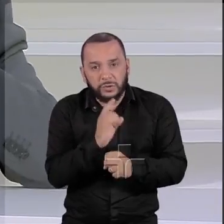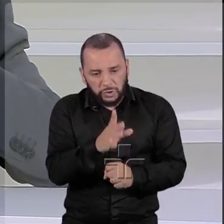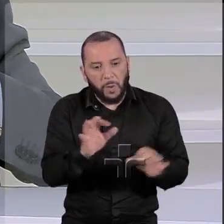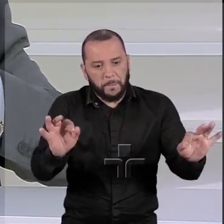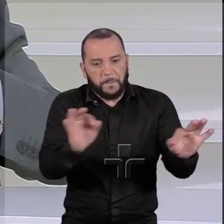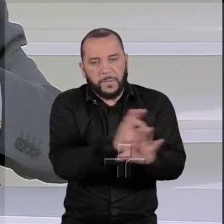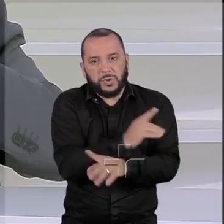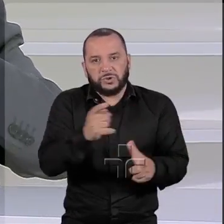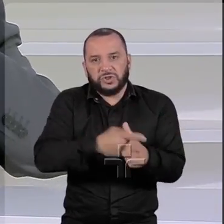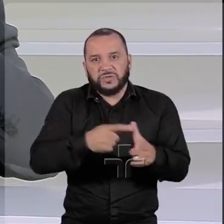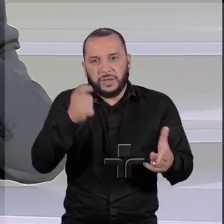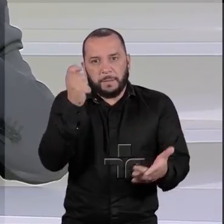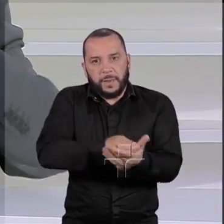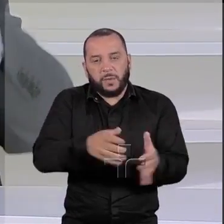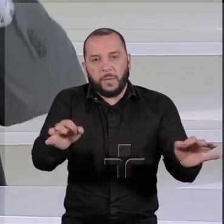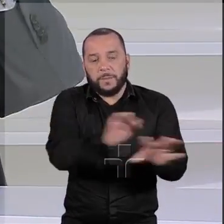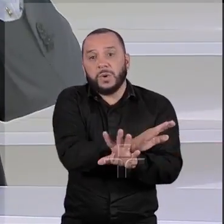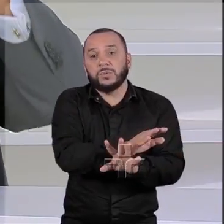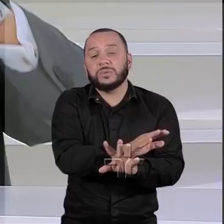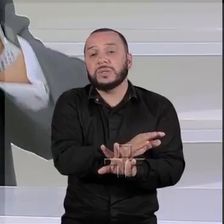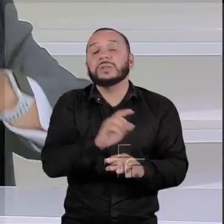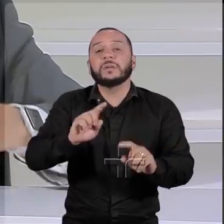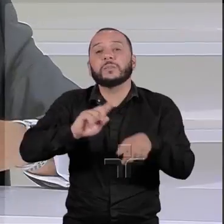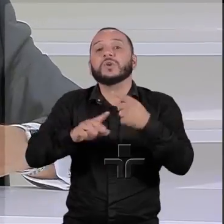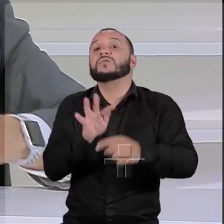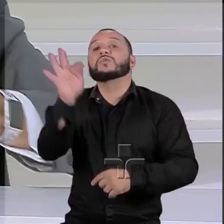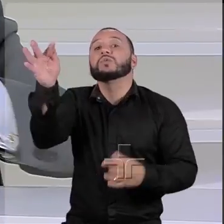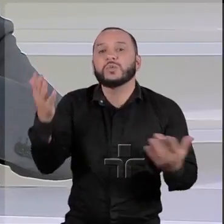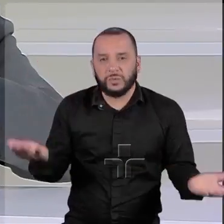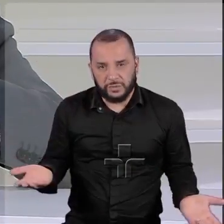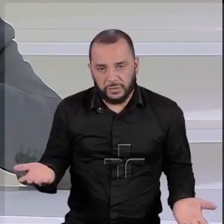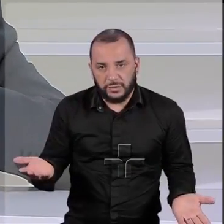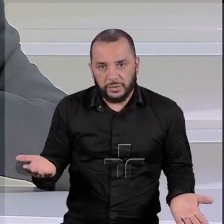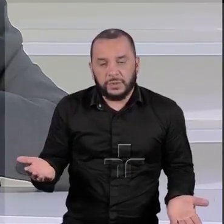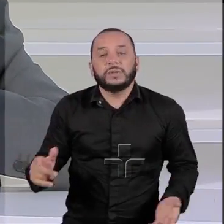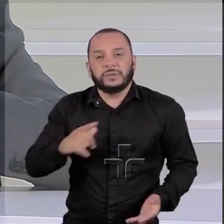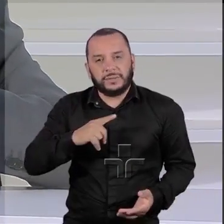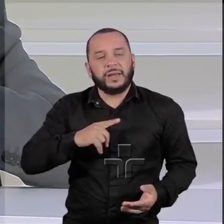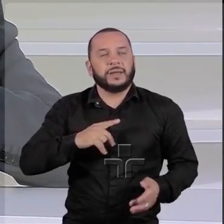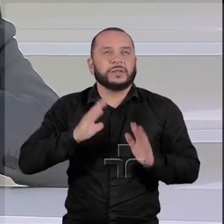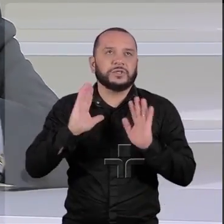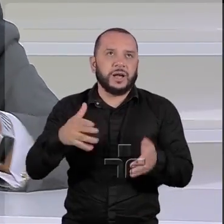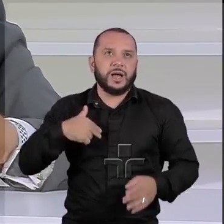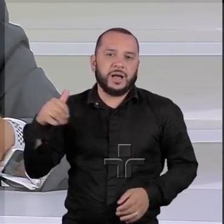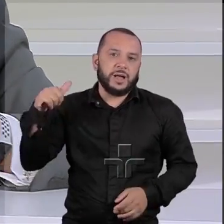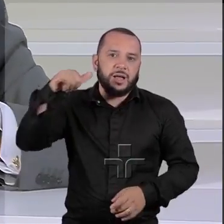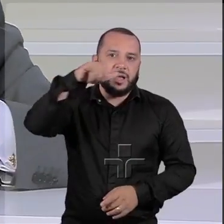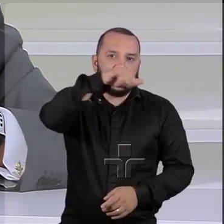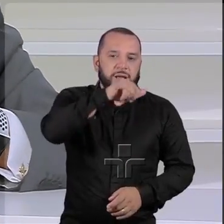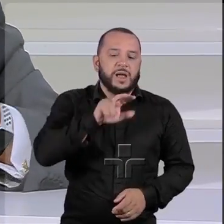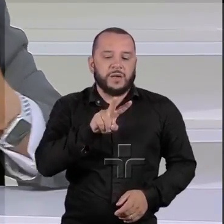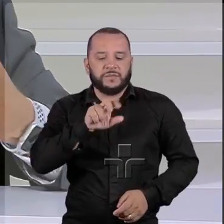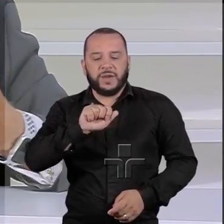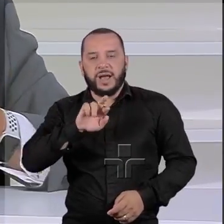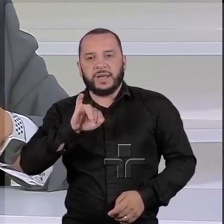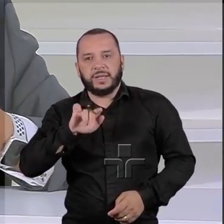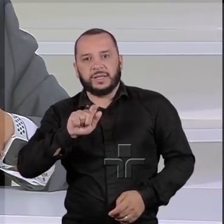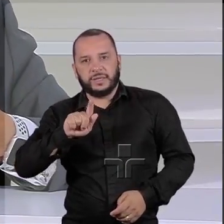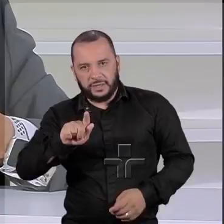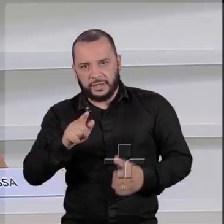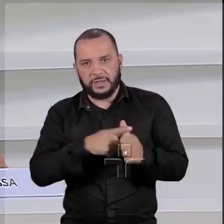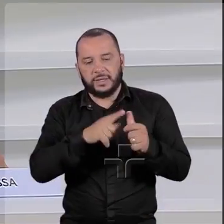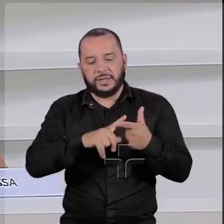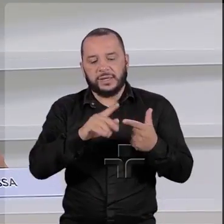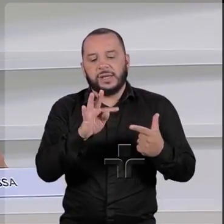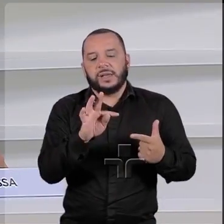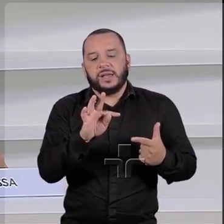possível, quando você pega a lista dos devedores, está lá a Varig, está lá a Mané, Transbrasil,